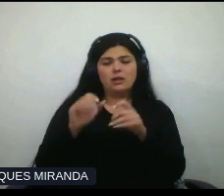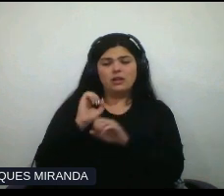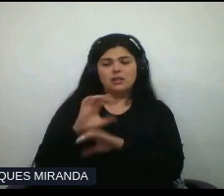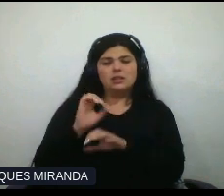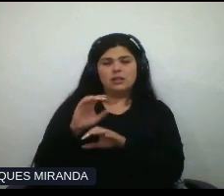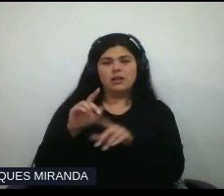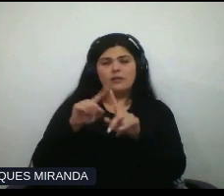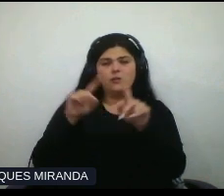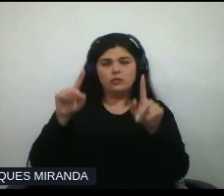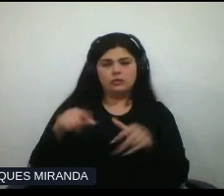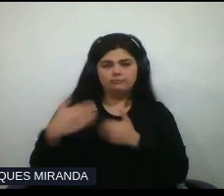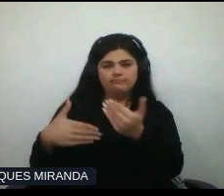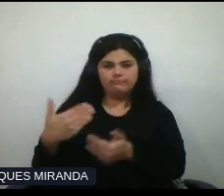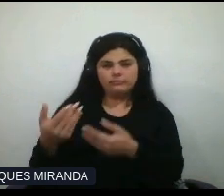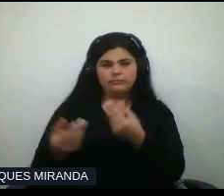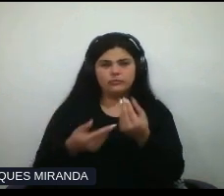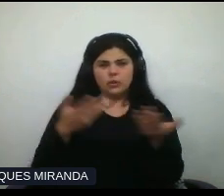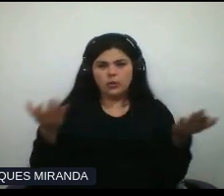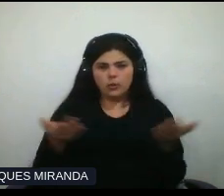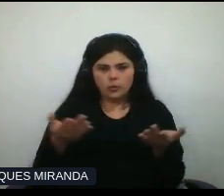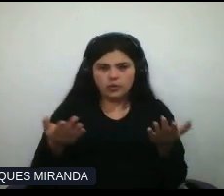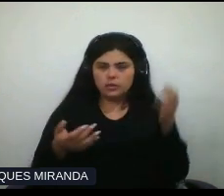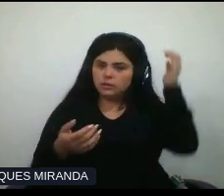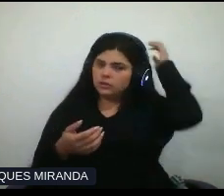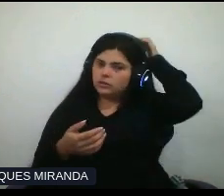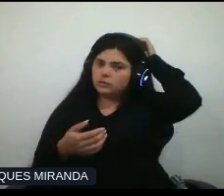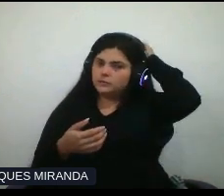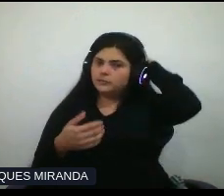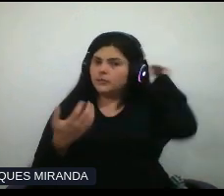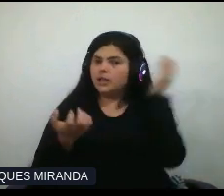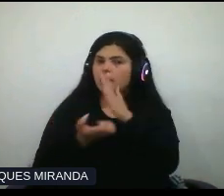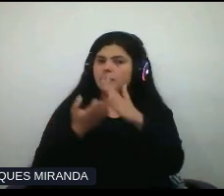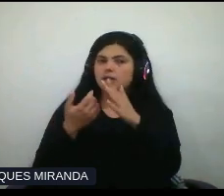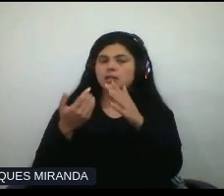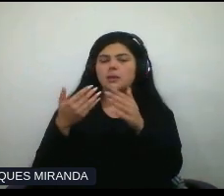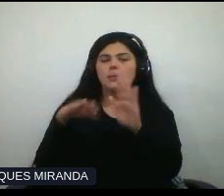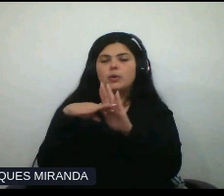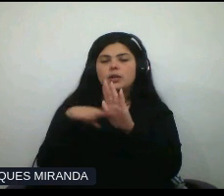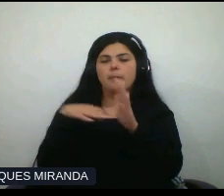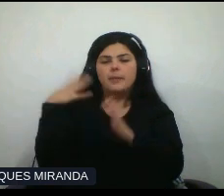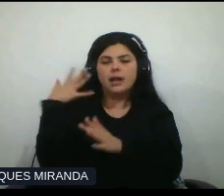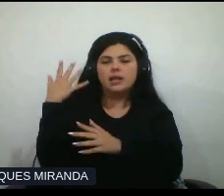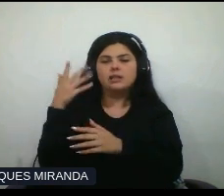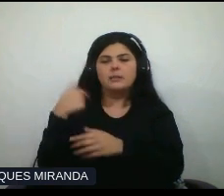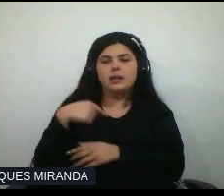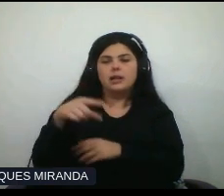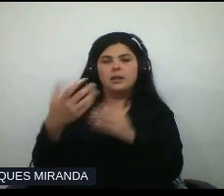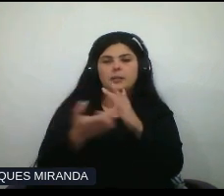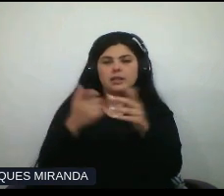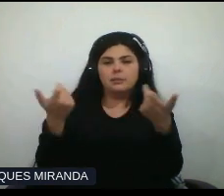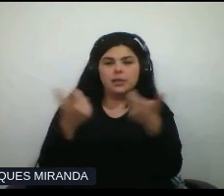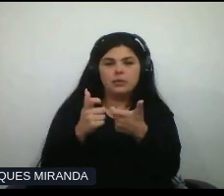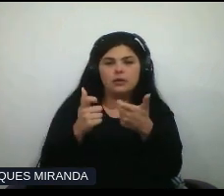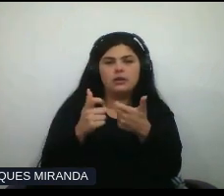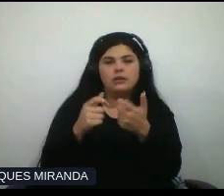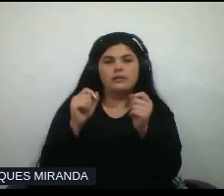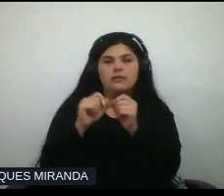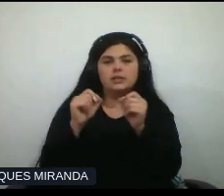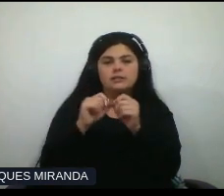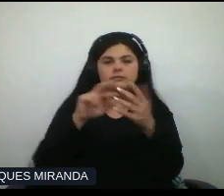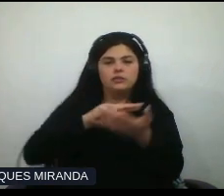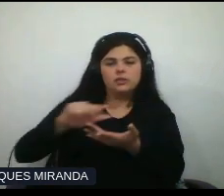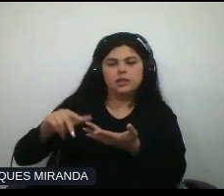esse pessoal? Então, por exemplo, hoje, algumas dessas empresas têm programa de palestra para ir nas empresas menores para falar sobre